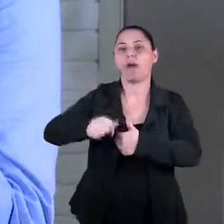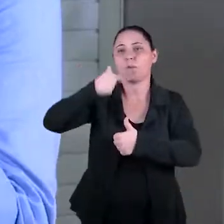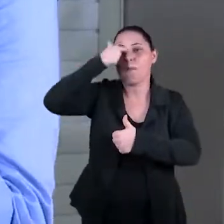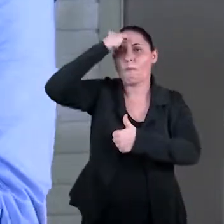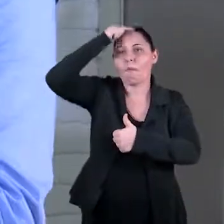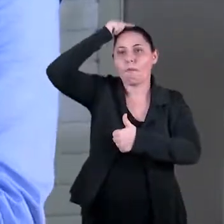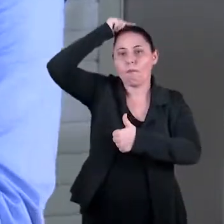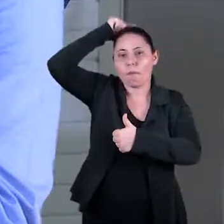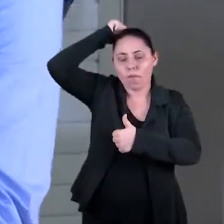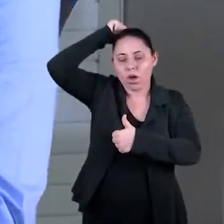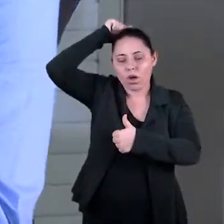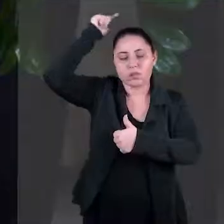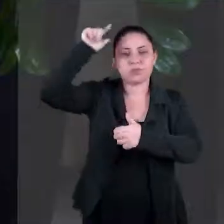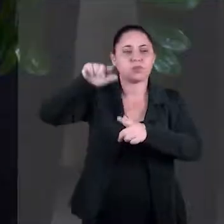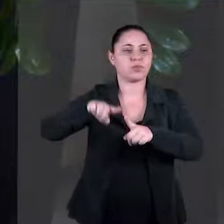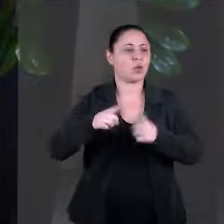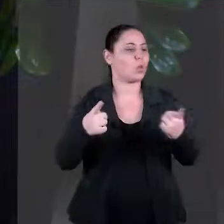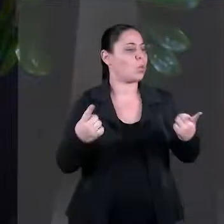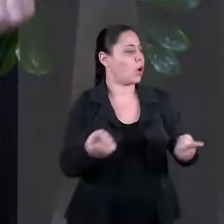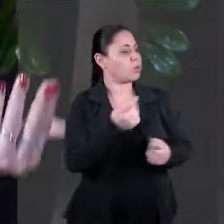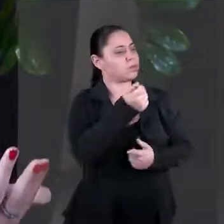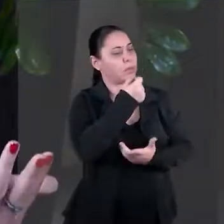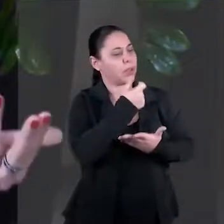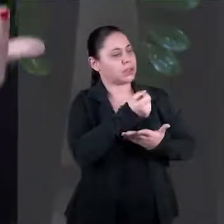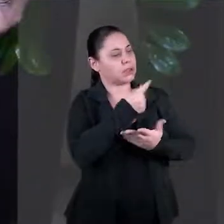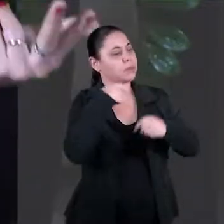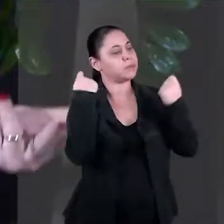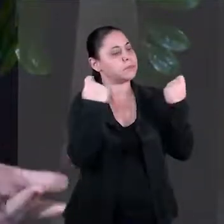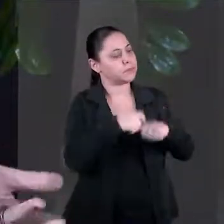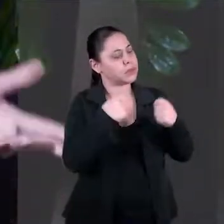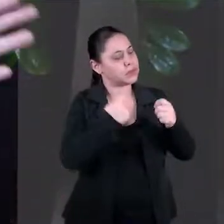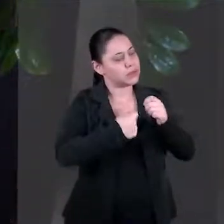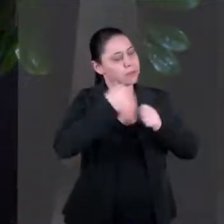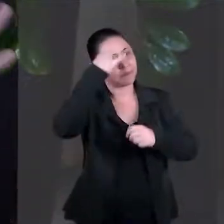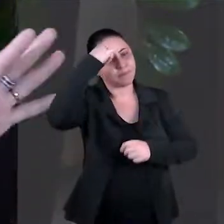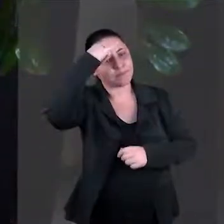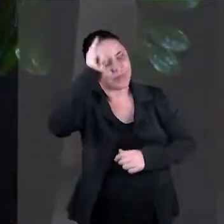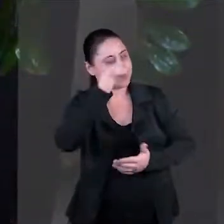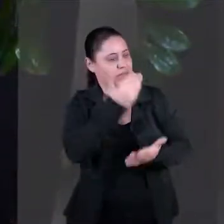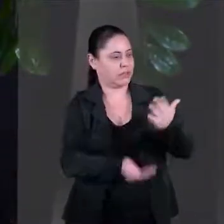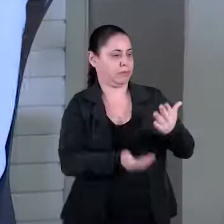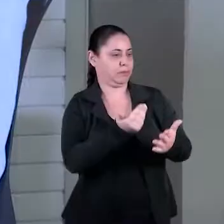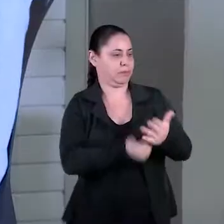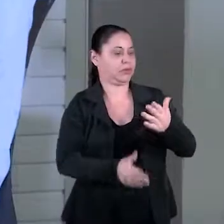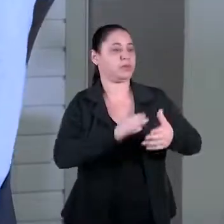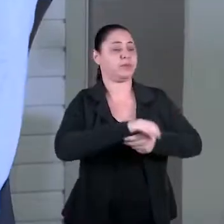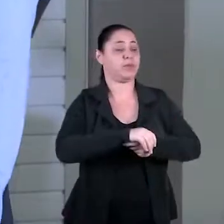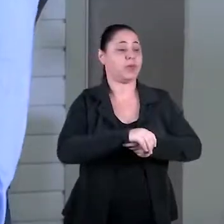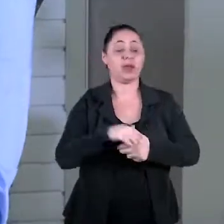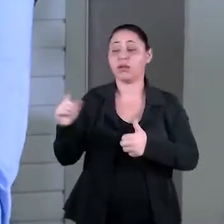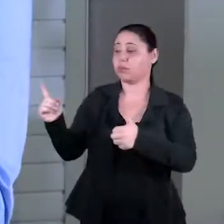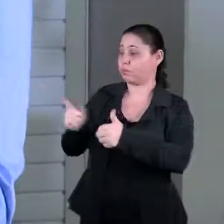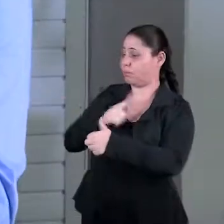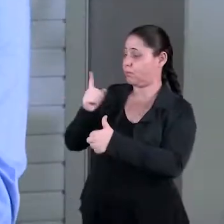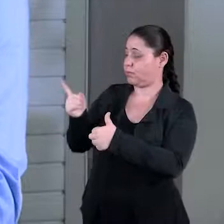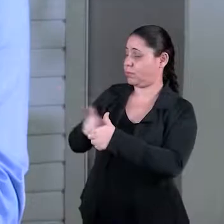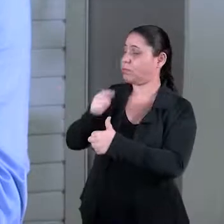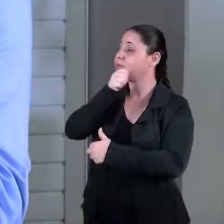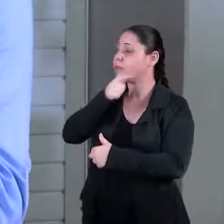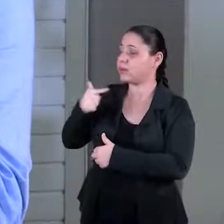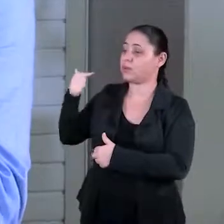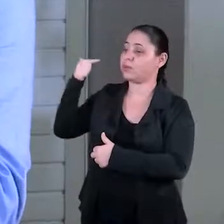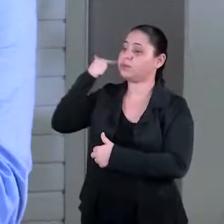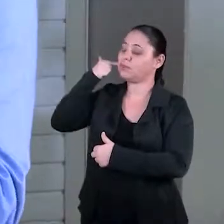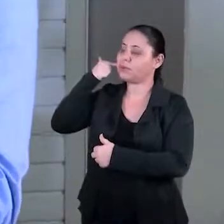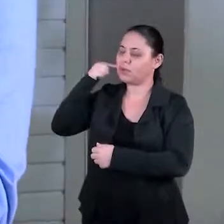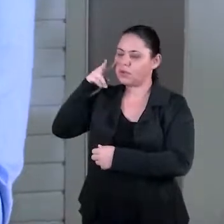causa é a calvície. Qual medicação que é necessária para evitar essa queda? Primeira coisa que deve ser feita, Ana